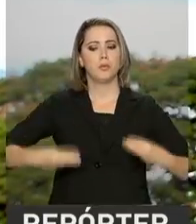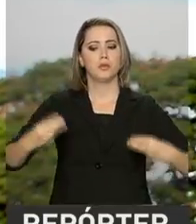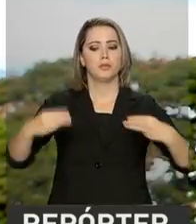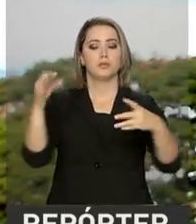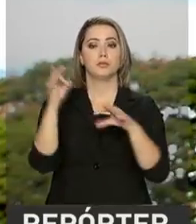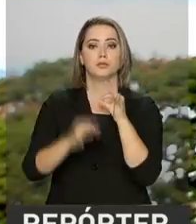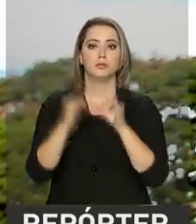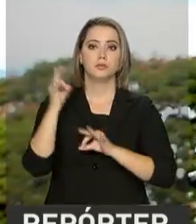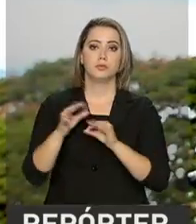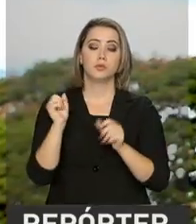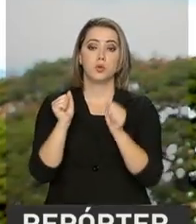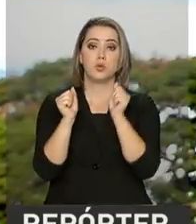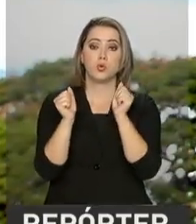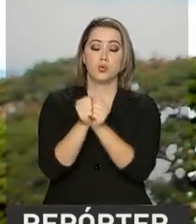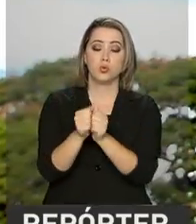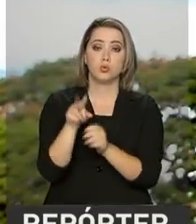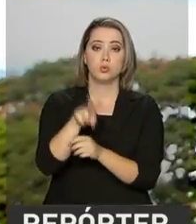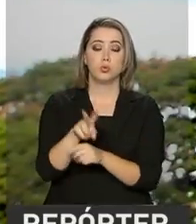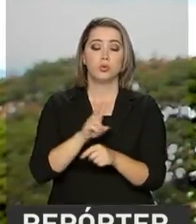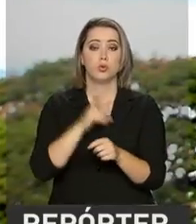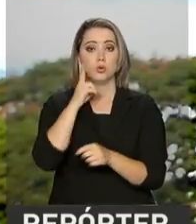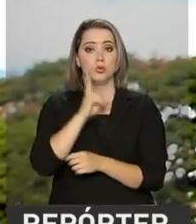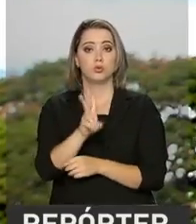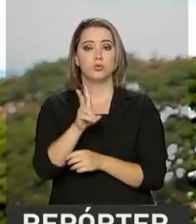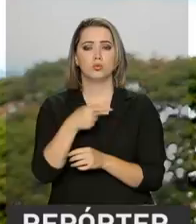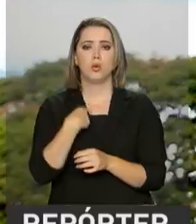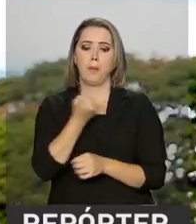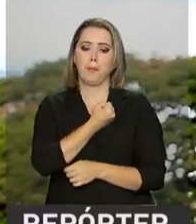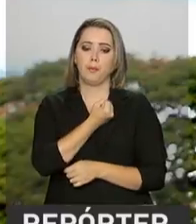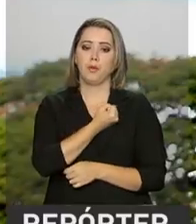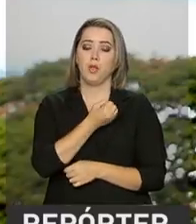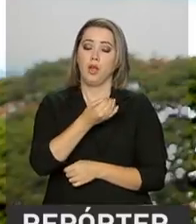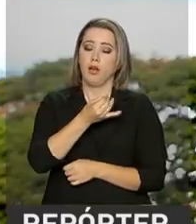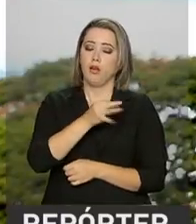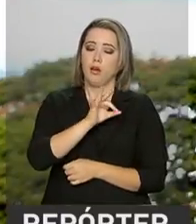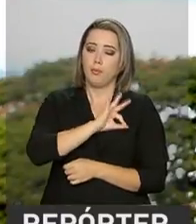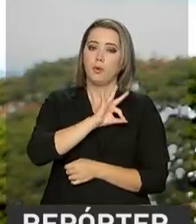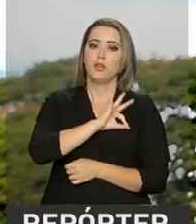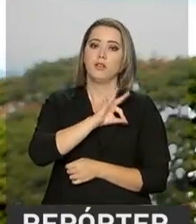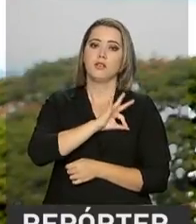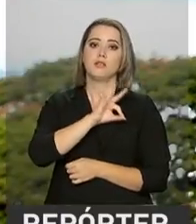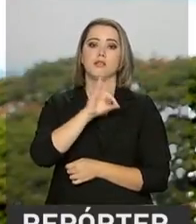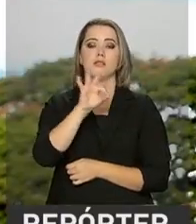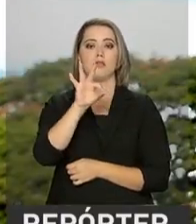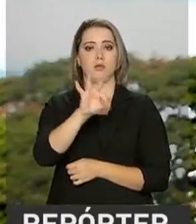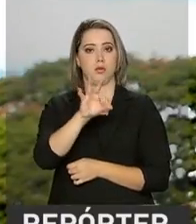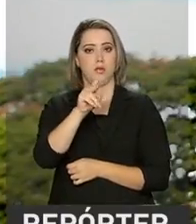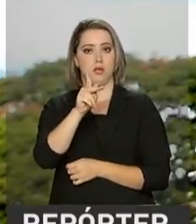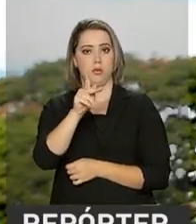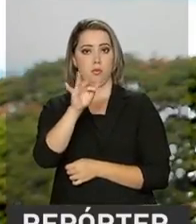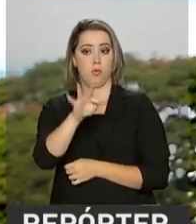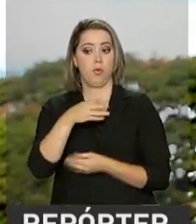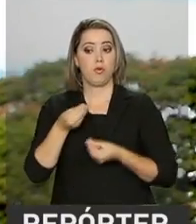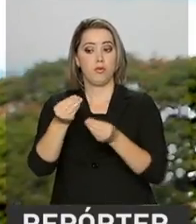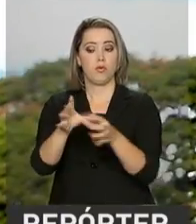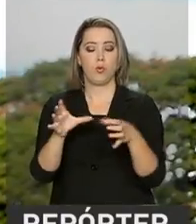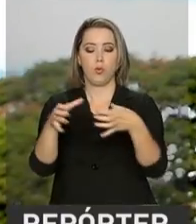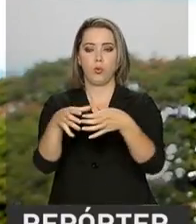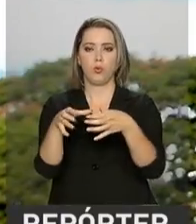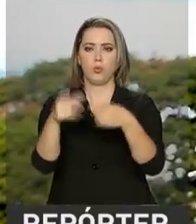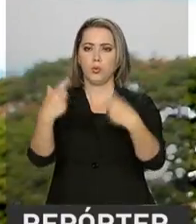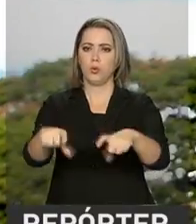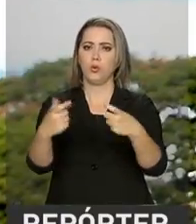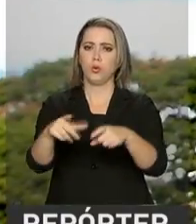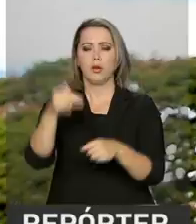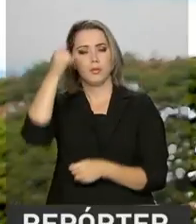por meio de nota o ministério informou que a polícia federal enviou uma equipe ao local para evitar novos conflitos e